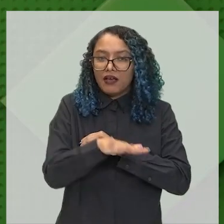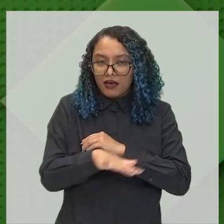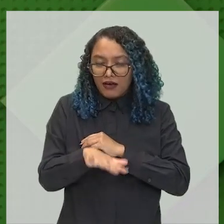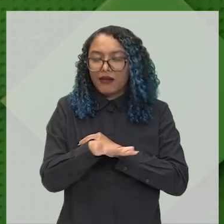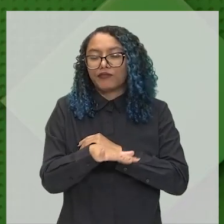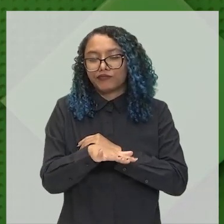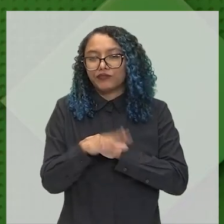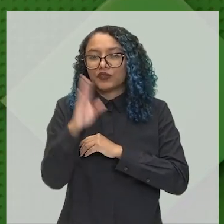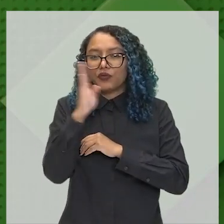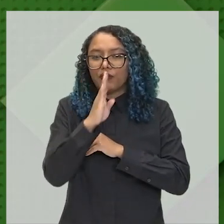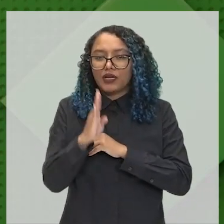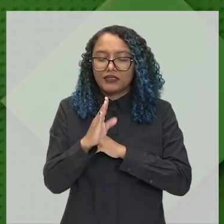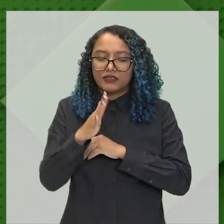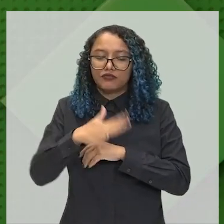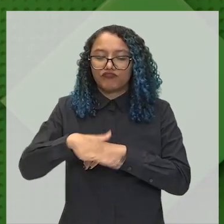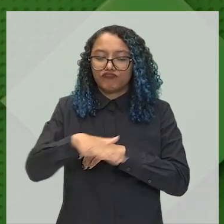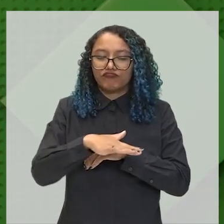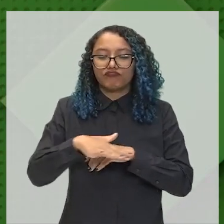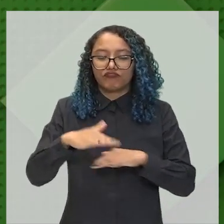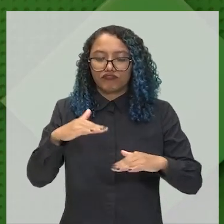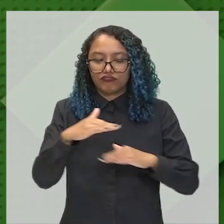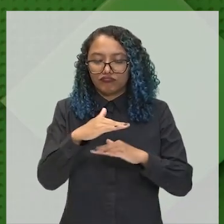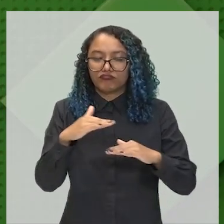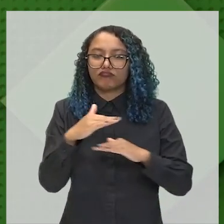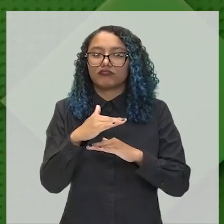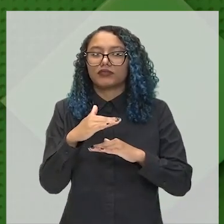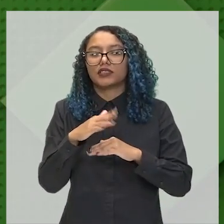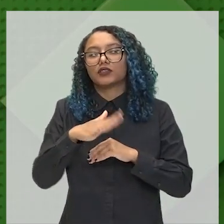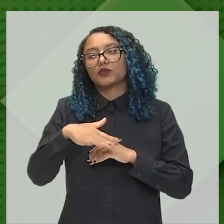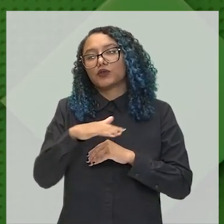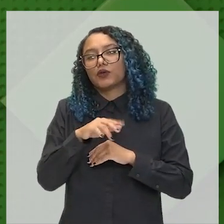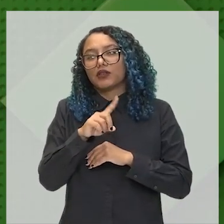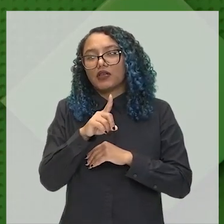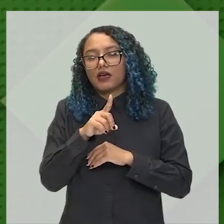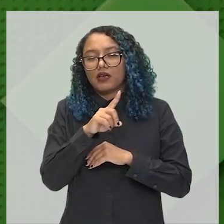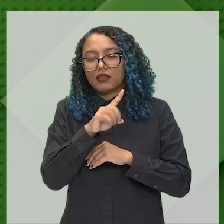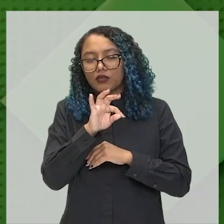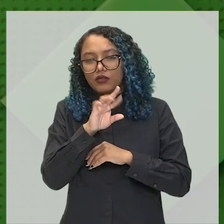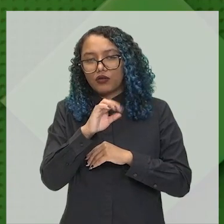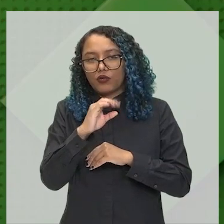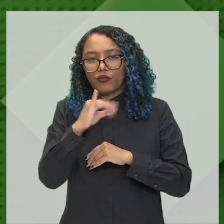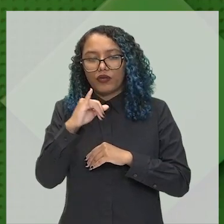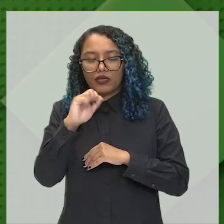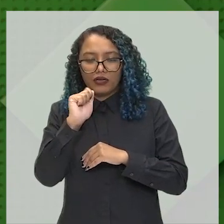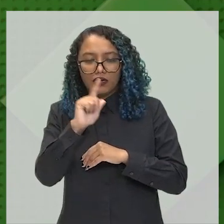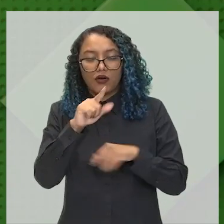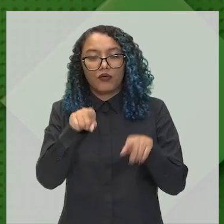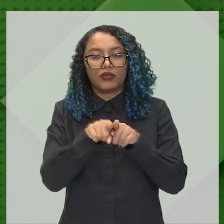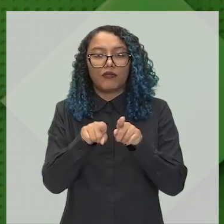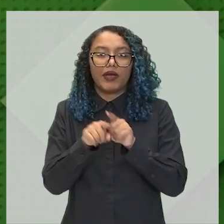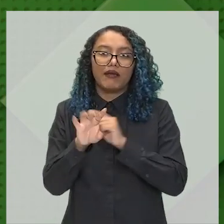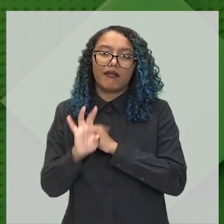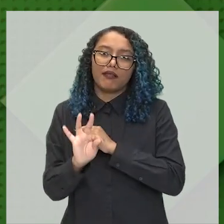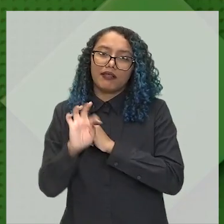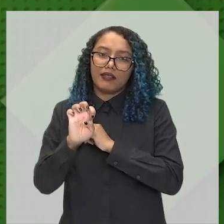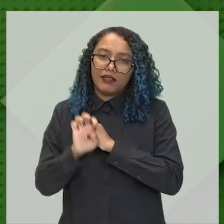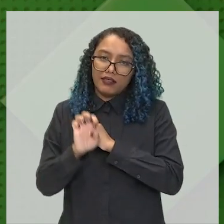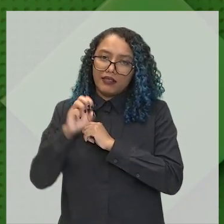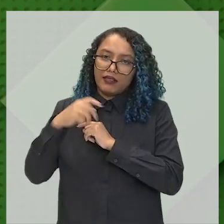do Brasil entre essa zona tropical e também uma parte na zona